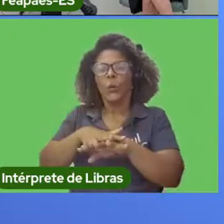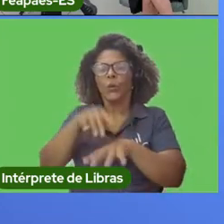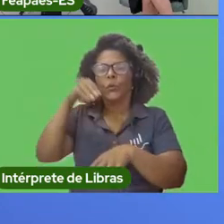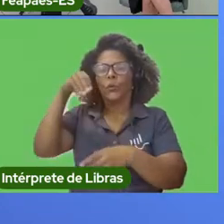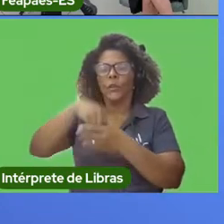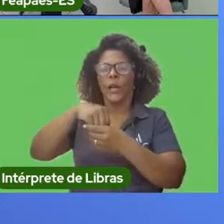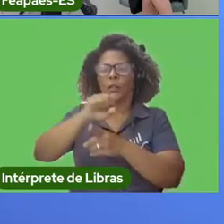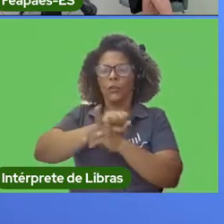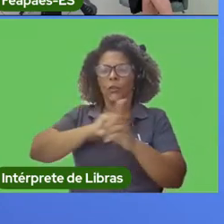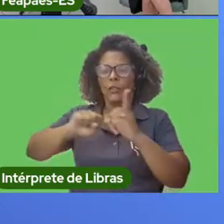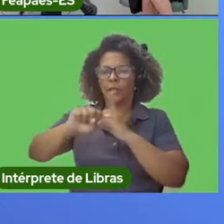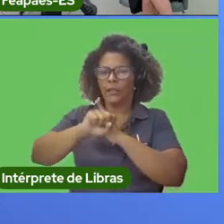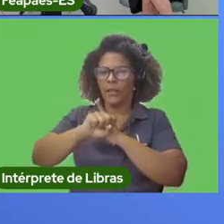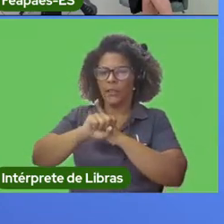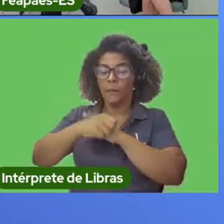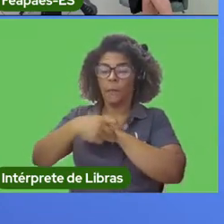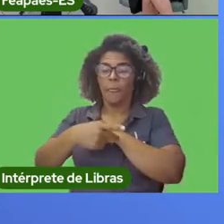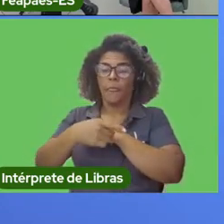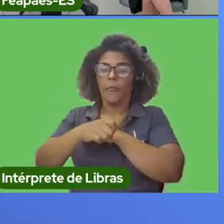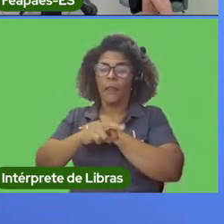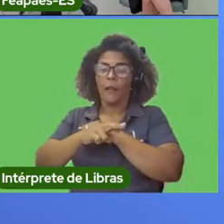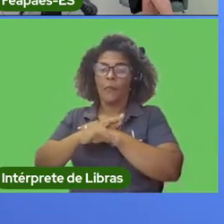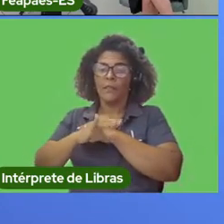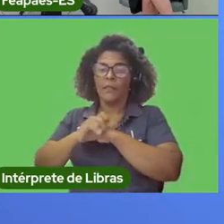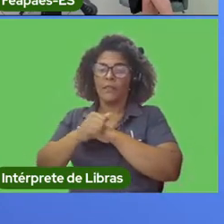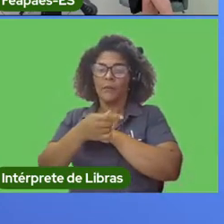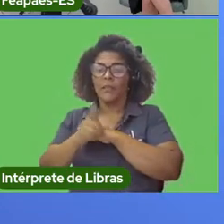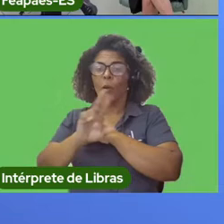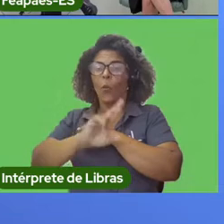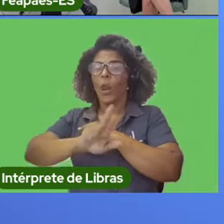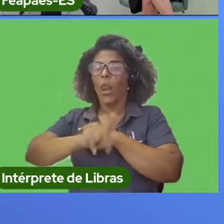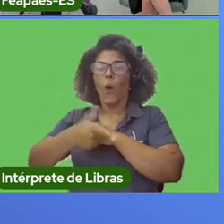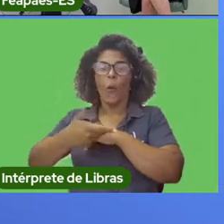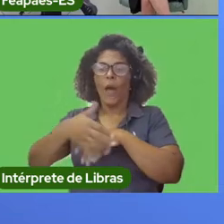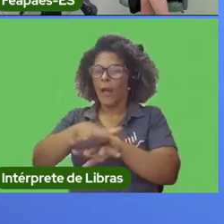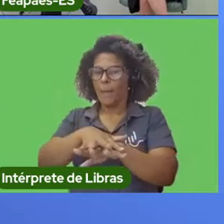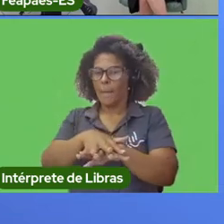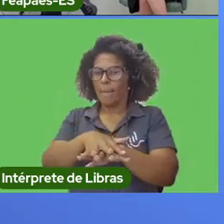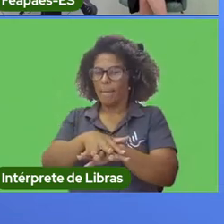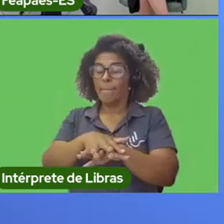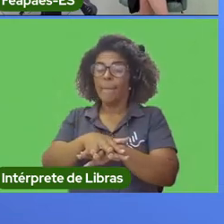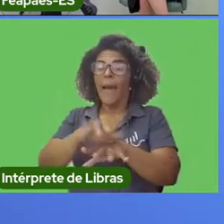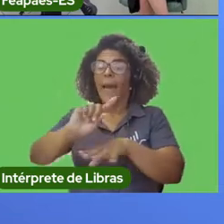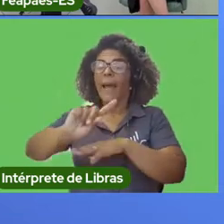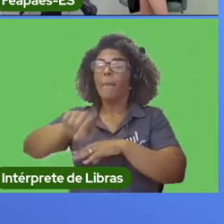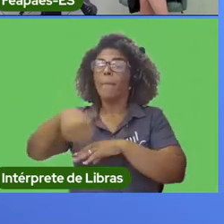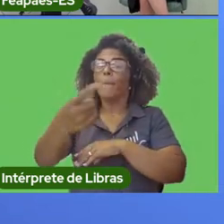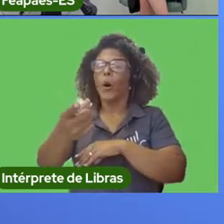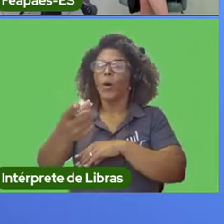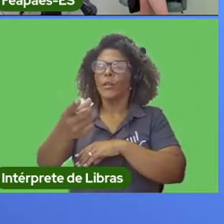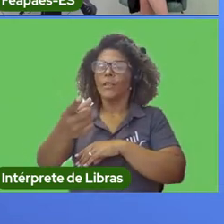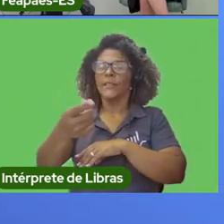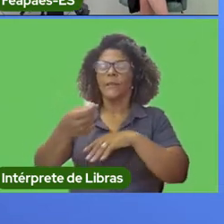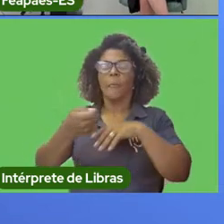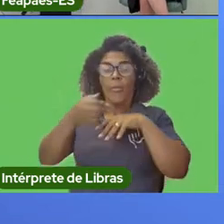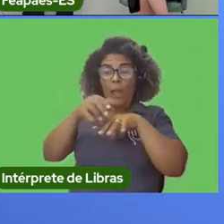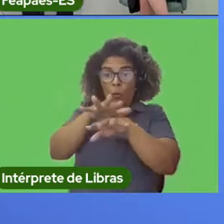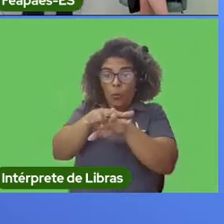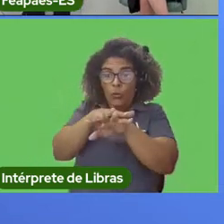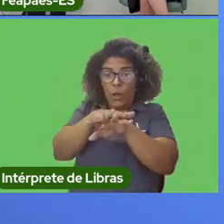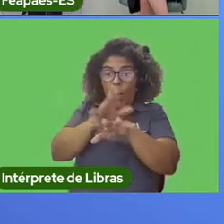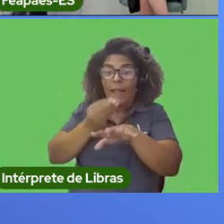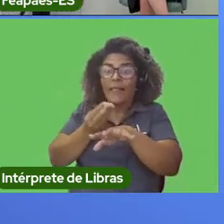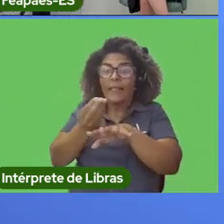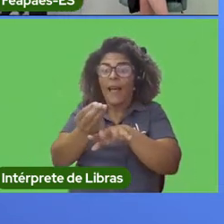inclusão. Participação é uma fase posterior, né? Ou seja, a inclusão é uma pré-condição para a